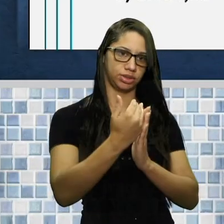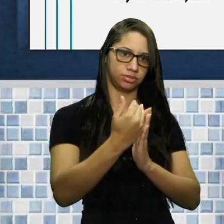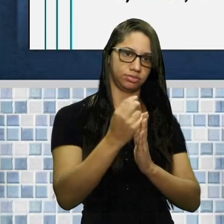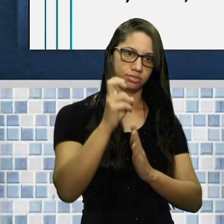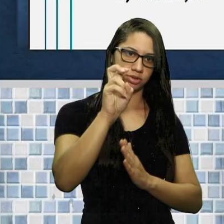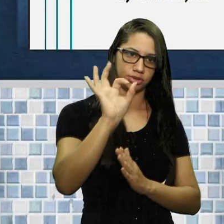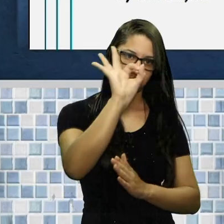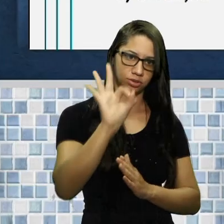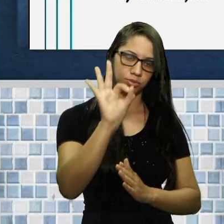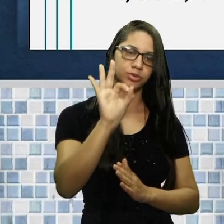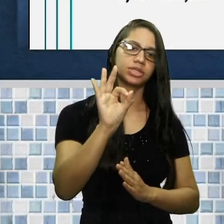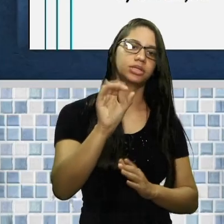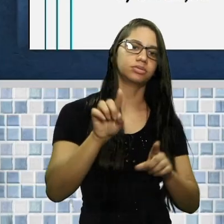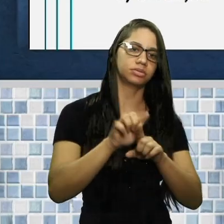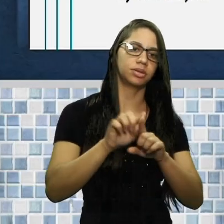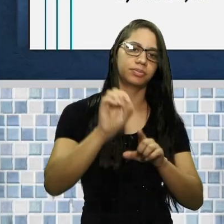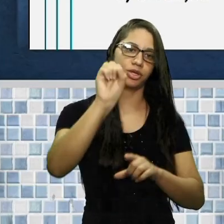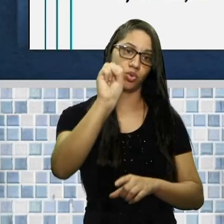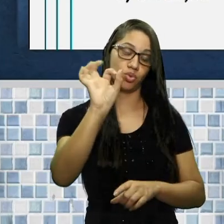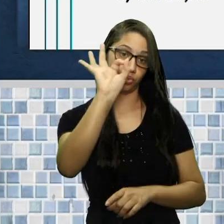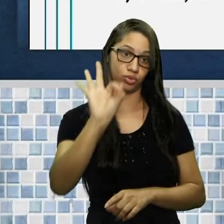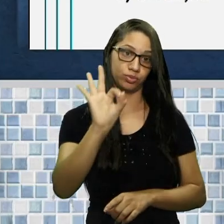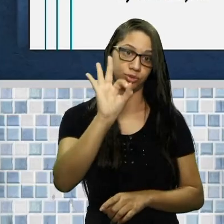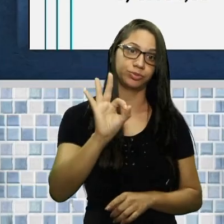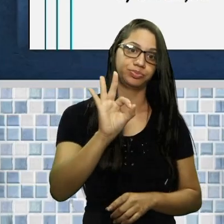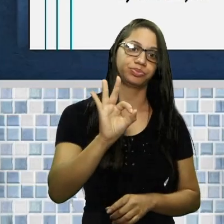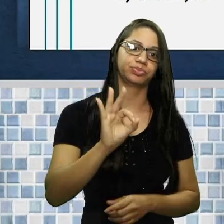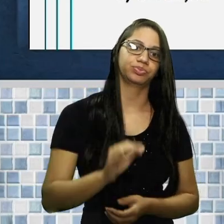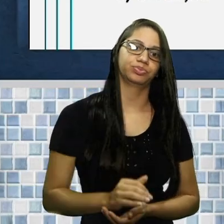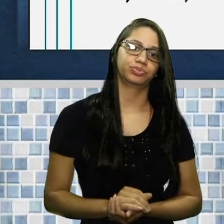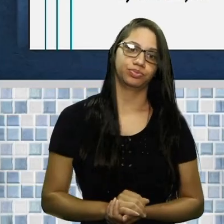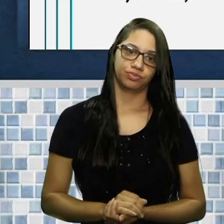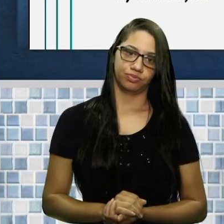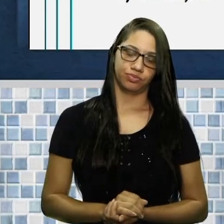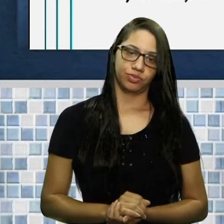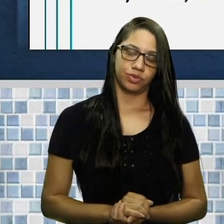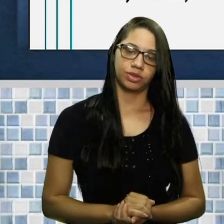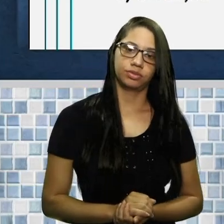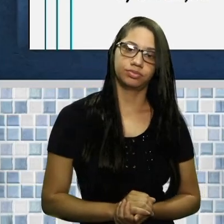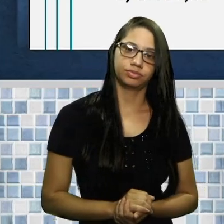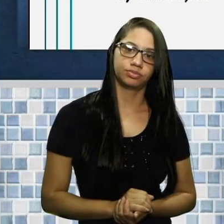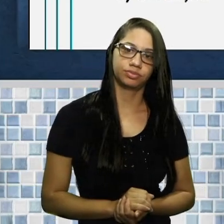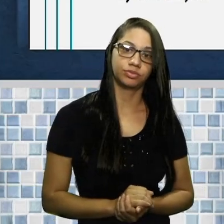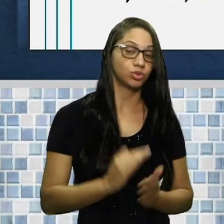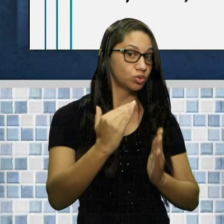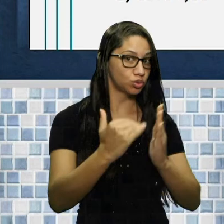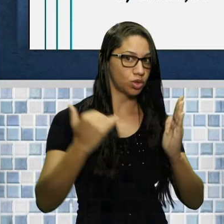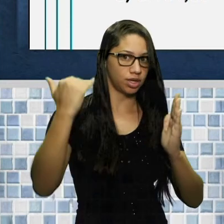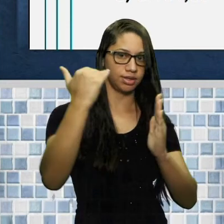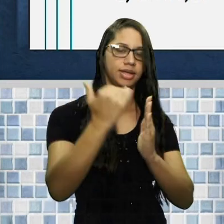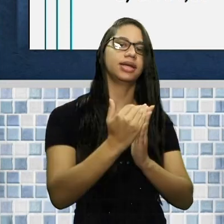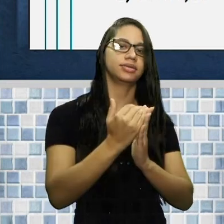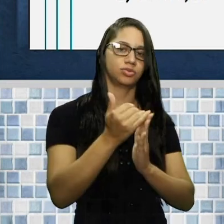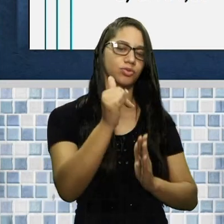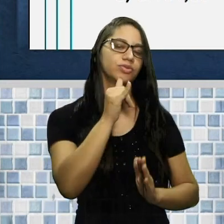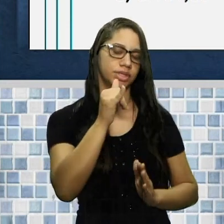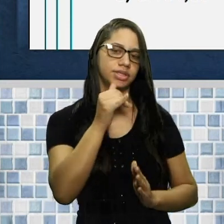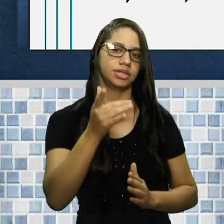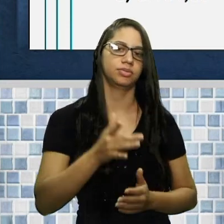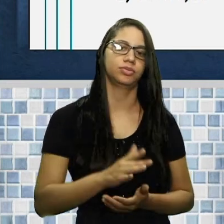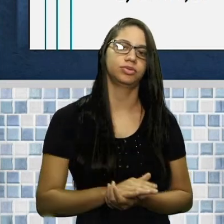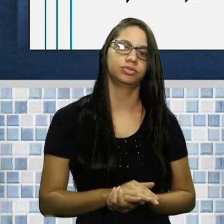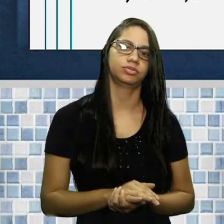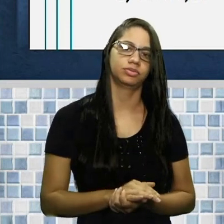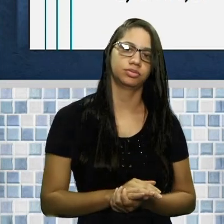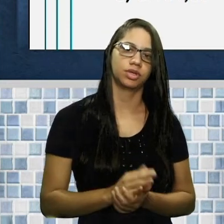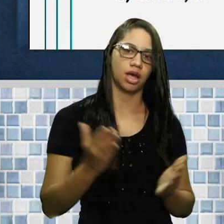de 5% e um de 8%. Observe que todas as questões que eu venho fazendo até agora está tendo acréscimo. Mas daqui a